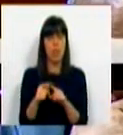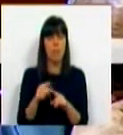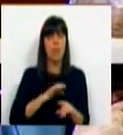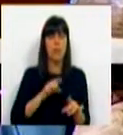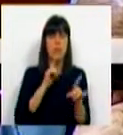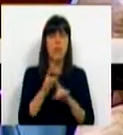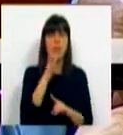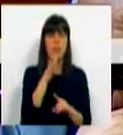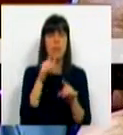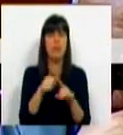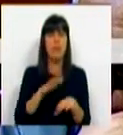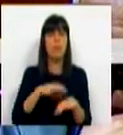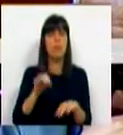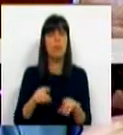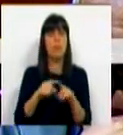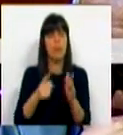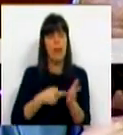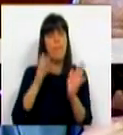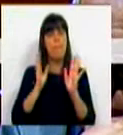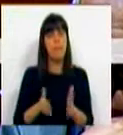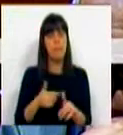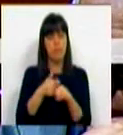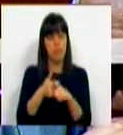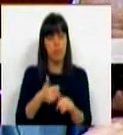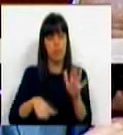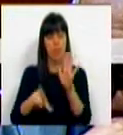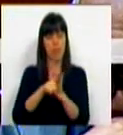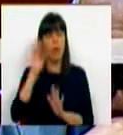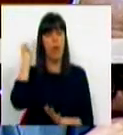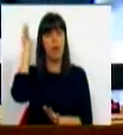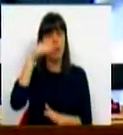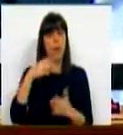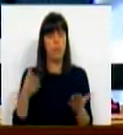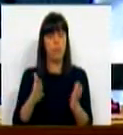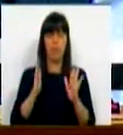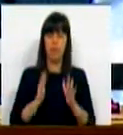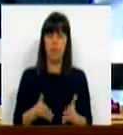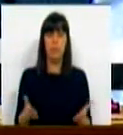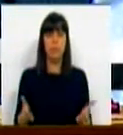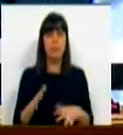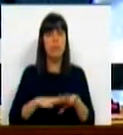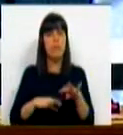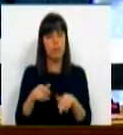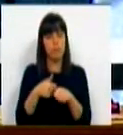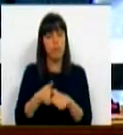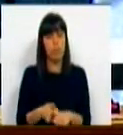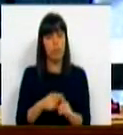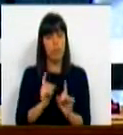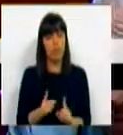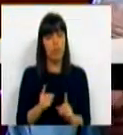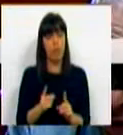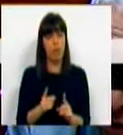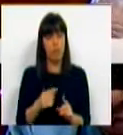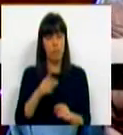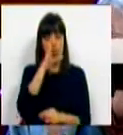Sr. Deputado, porque é necessário cumprir as leis da República e é necessário fazê-las cumprir. É exatamente